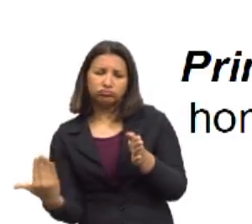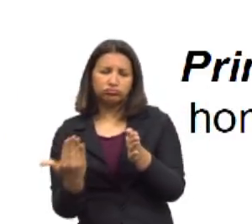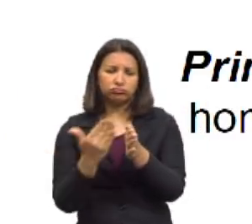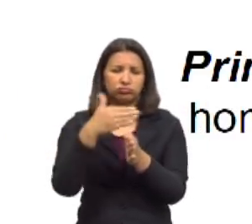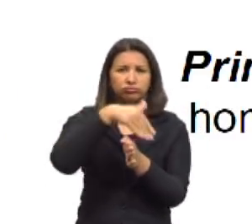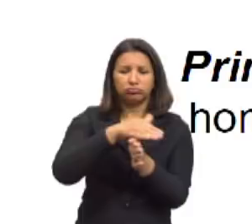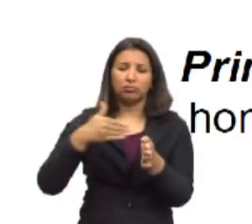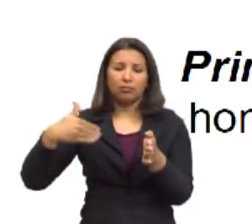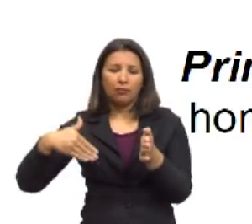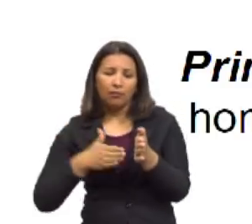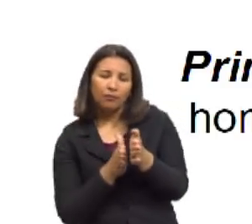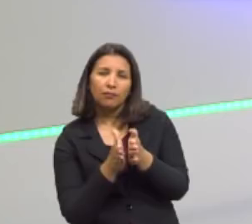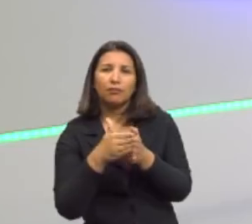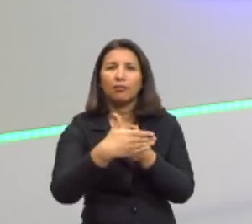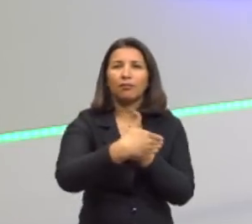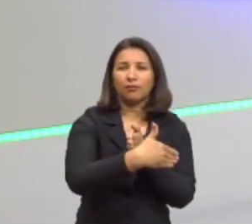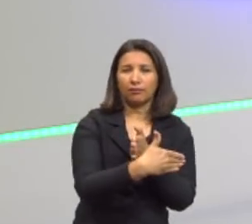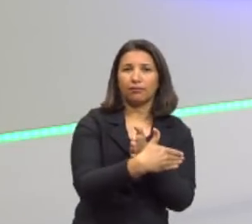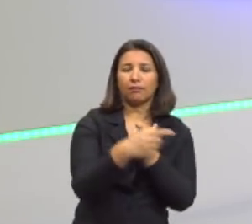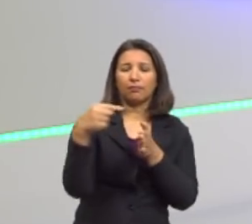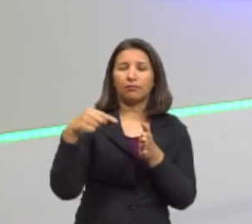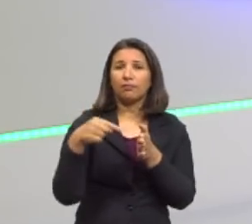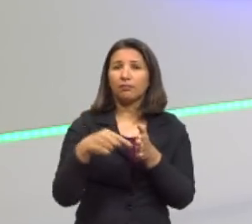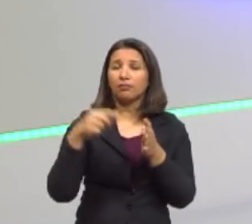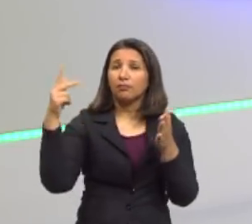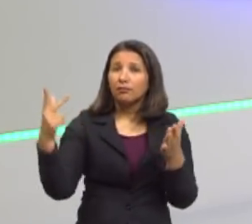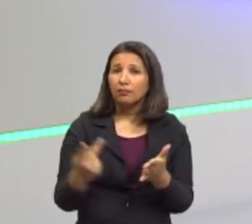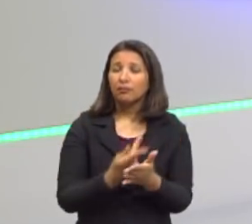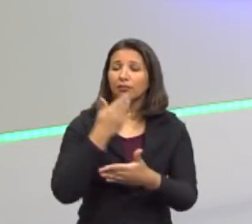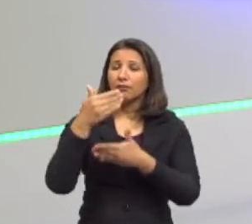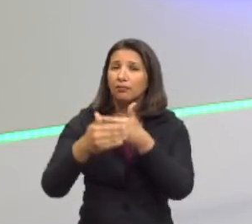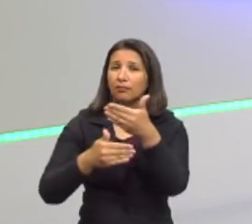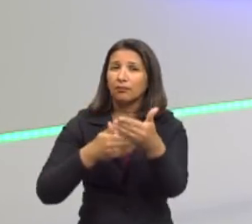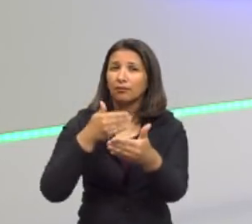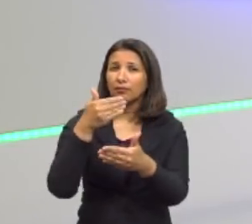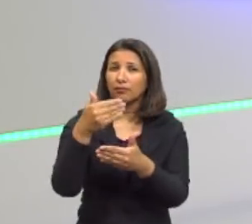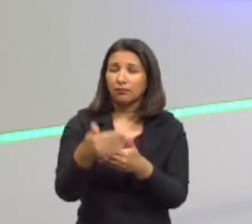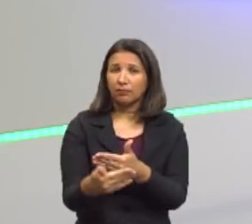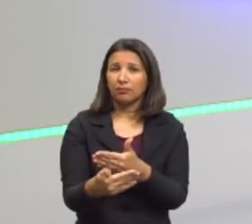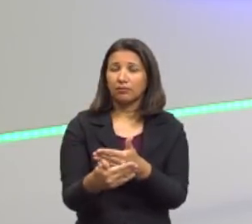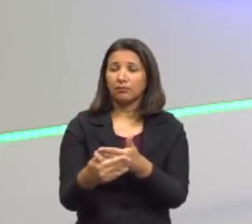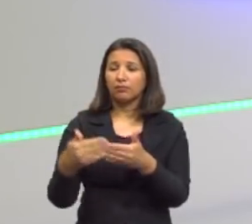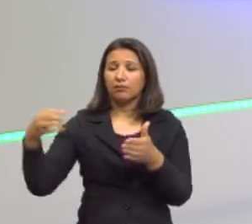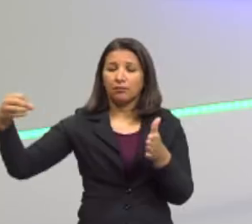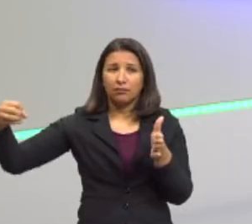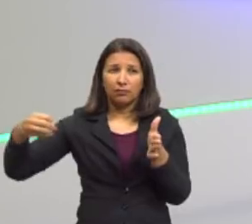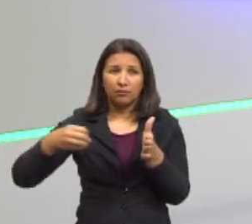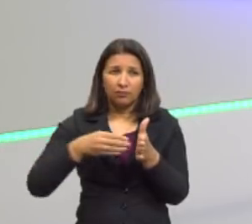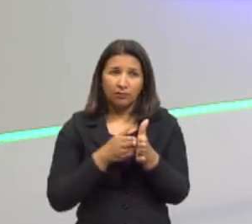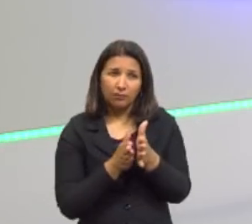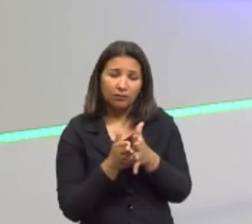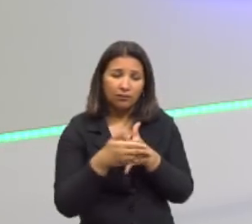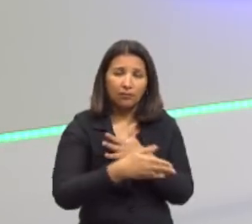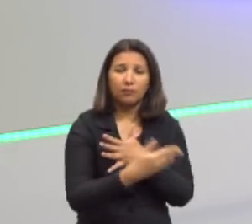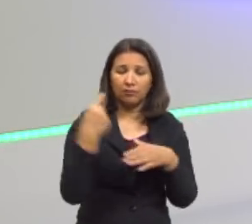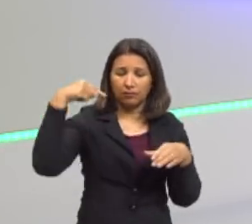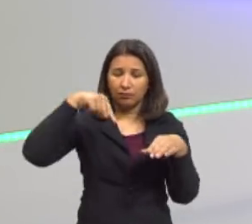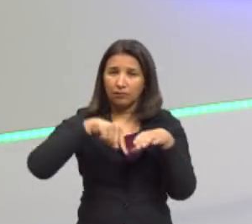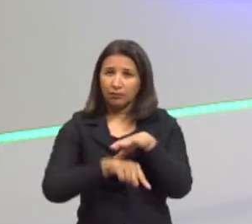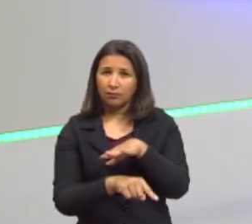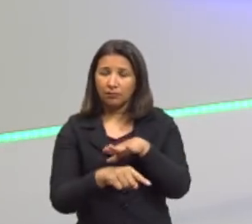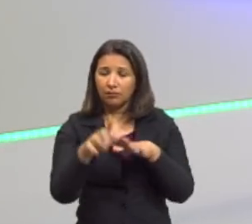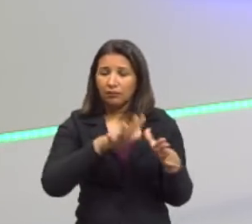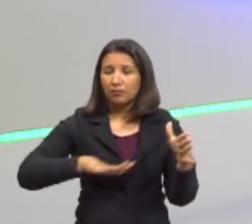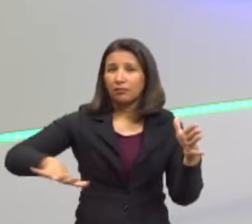desviar. E isso acontece com o processo da refração. Mas nós estamos falando no meio